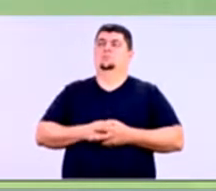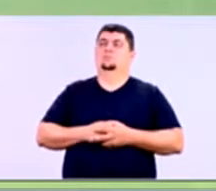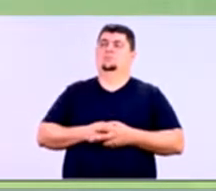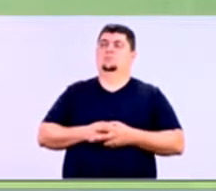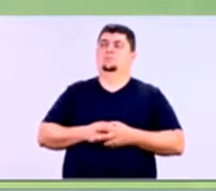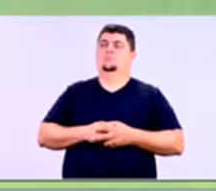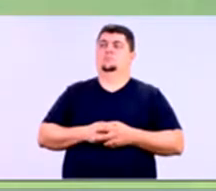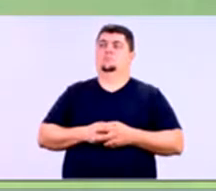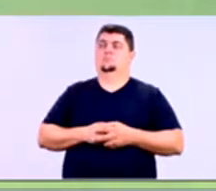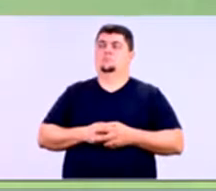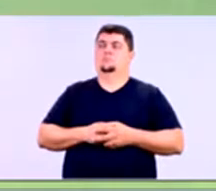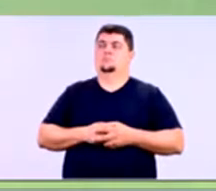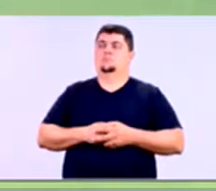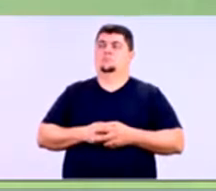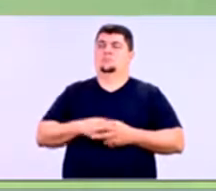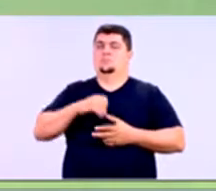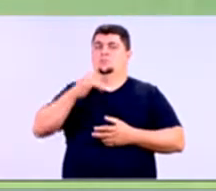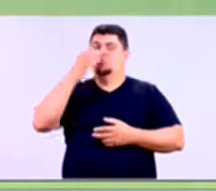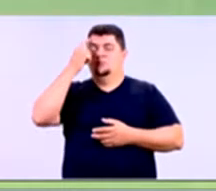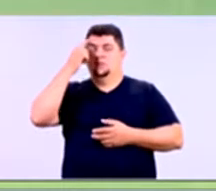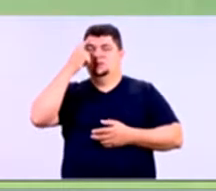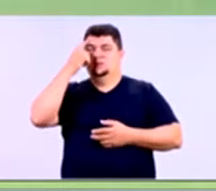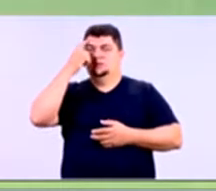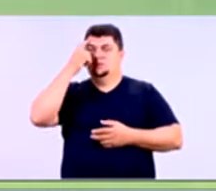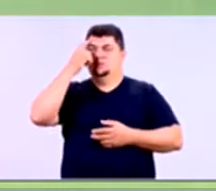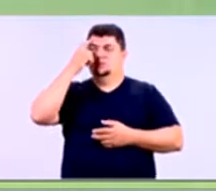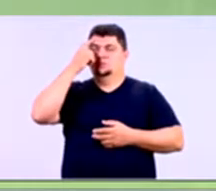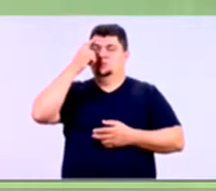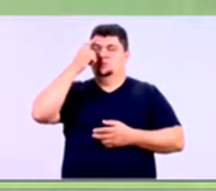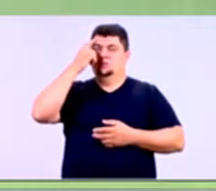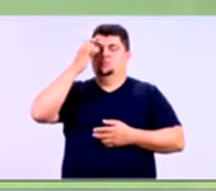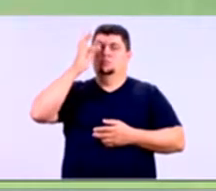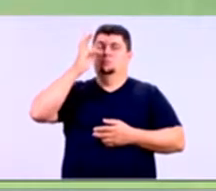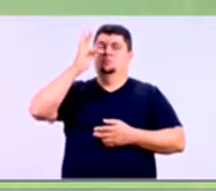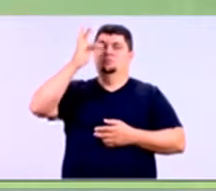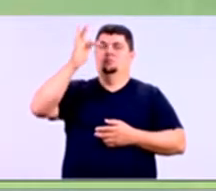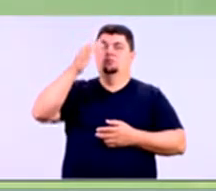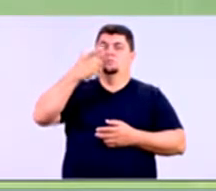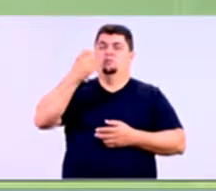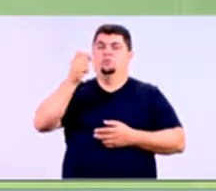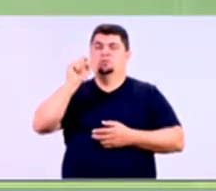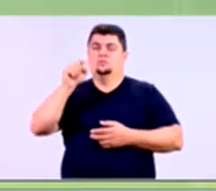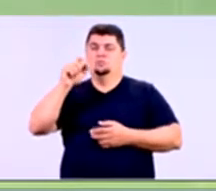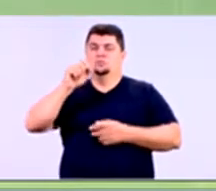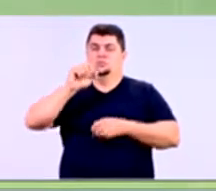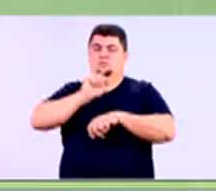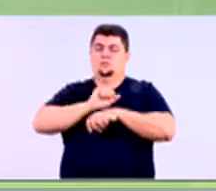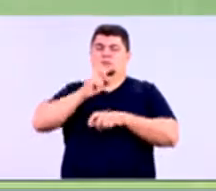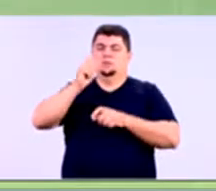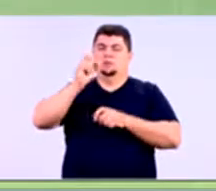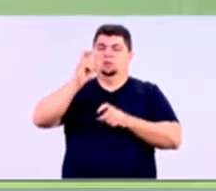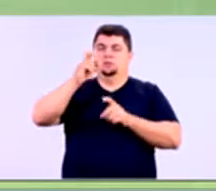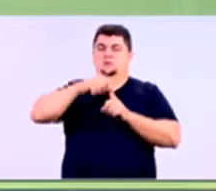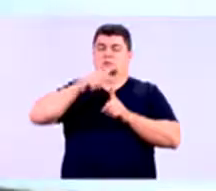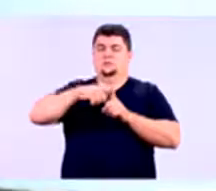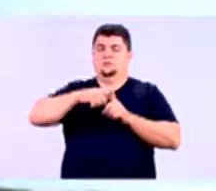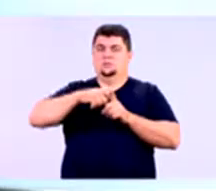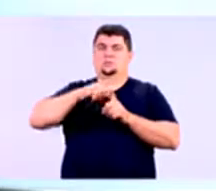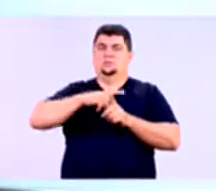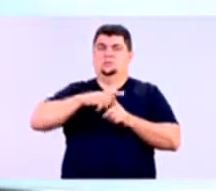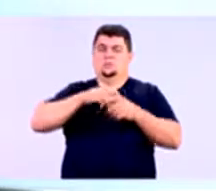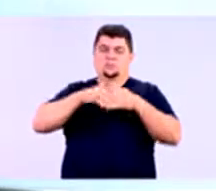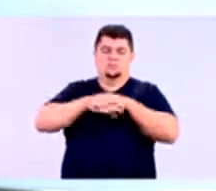R$18.114,62. Então, se eu estou pensando em utilizar R$20.000 aqui 5 meses, eu invisto hoje